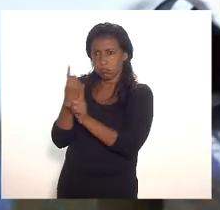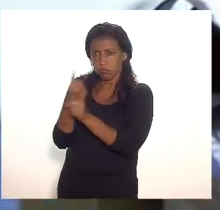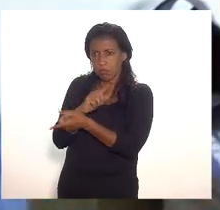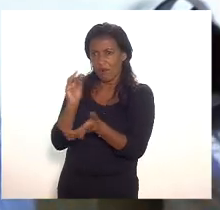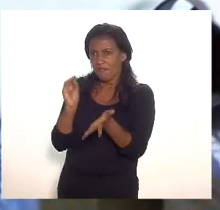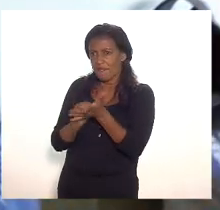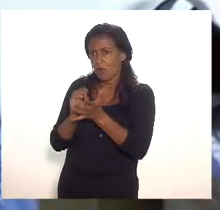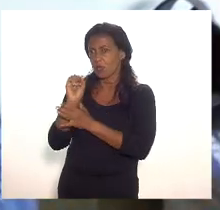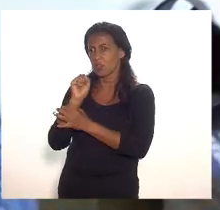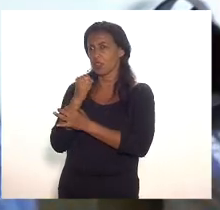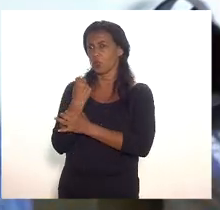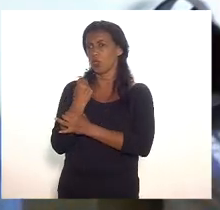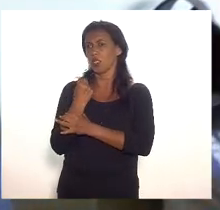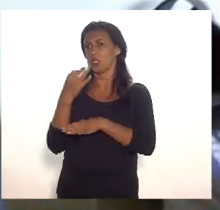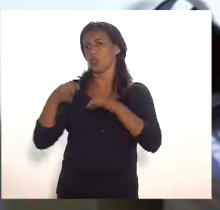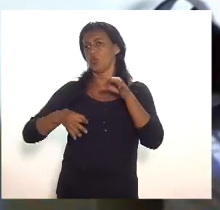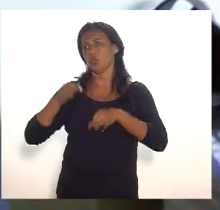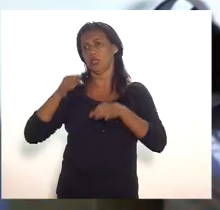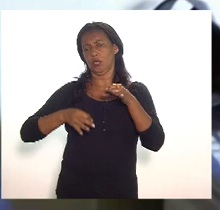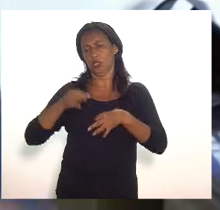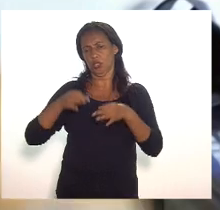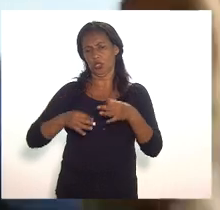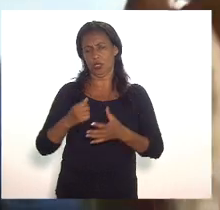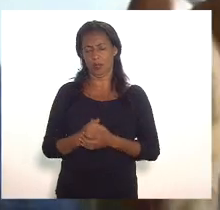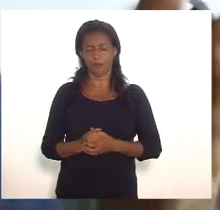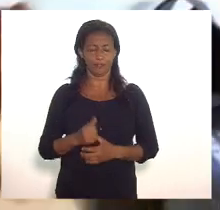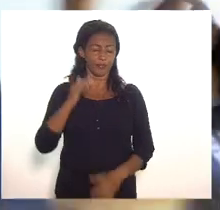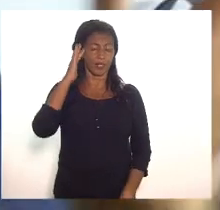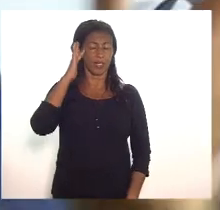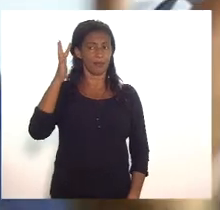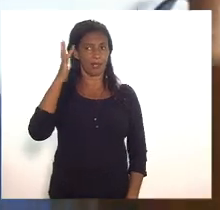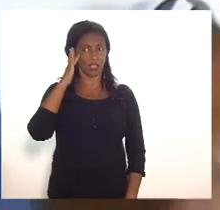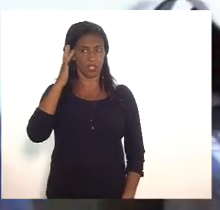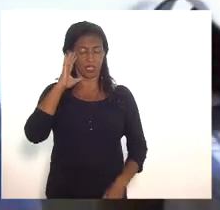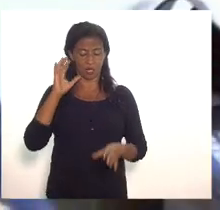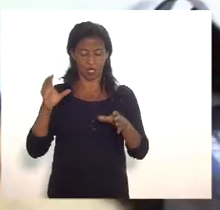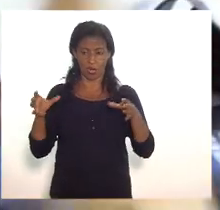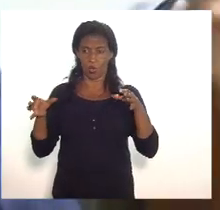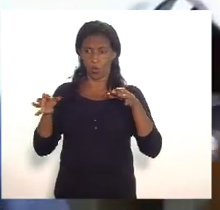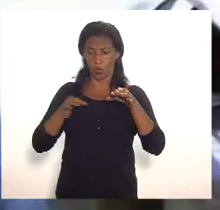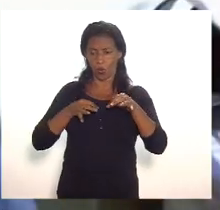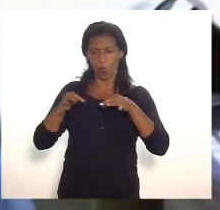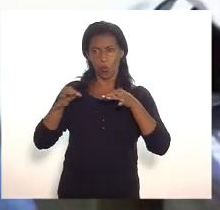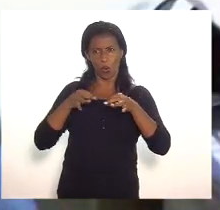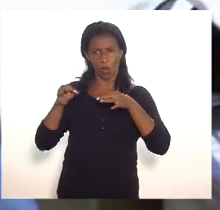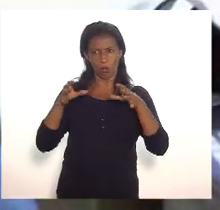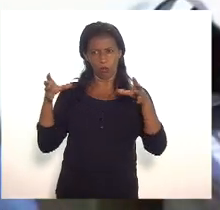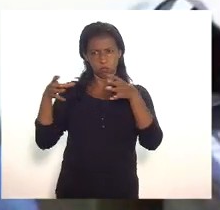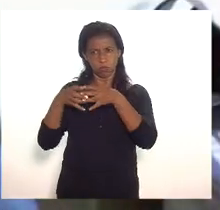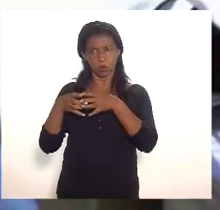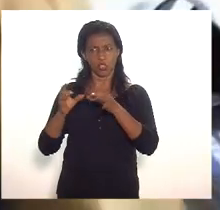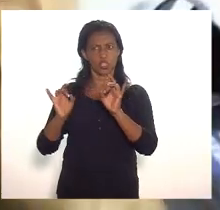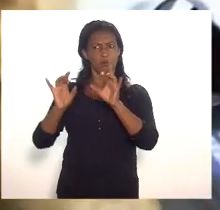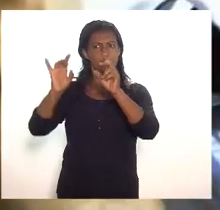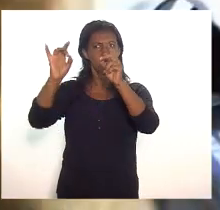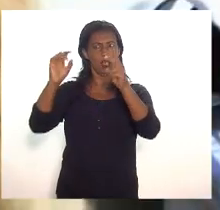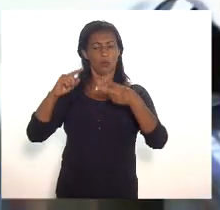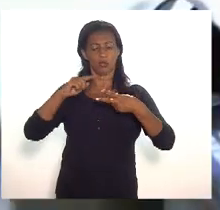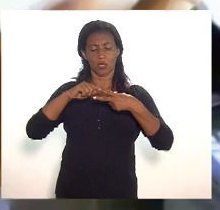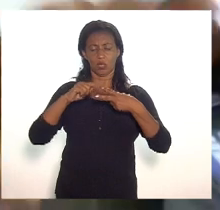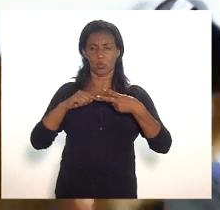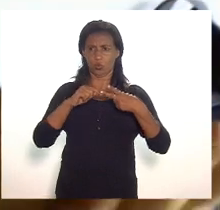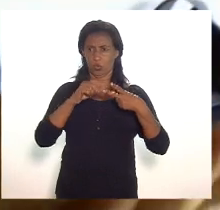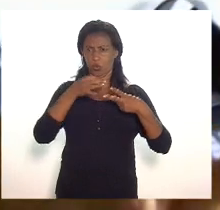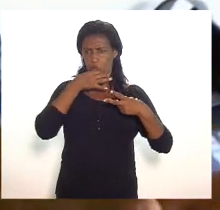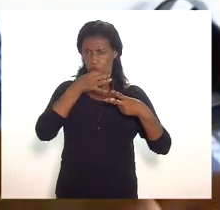insegurança jurídica. Veja, imagine, o órgão especial só tem duas hipóteses. Duas.